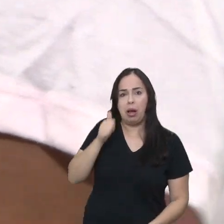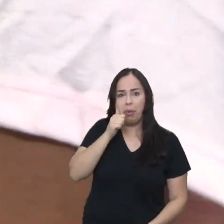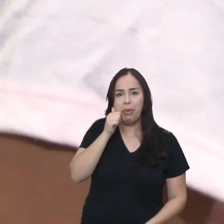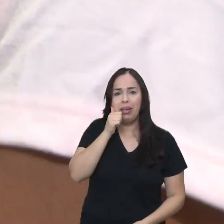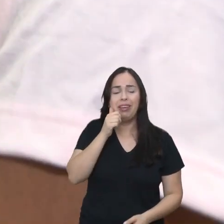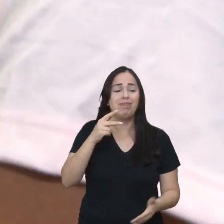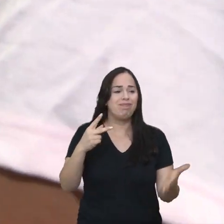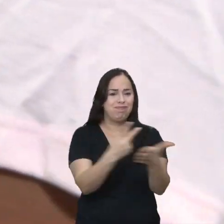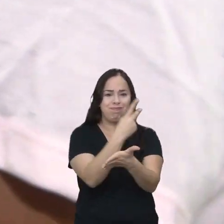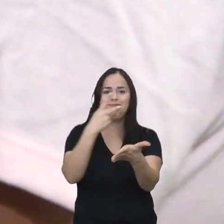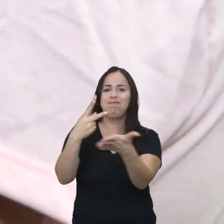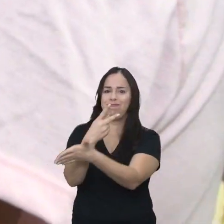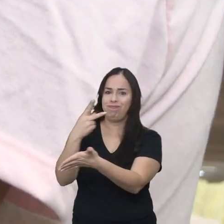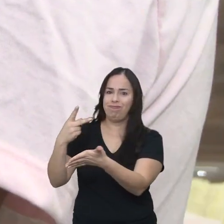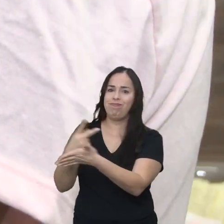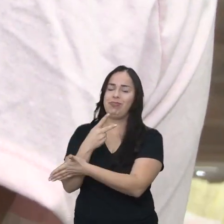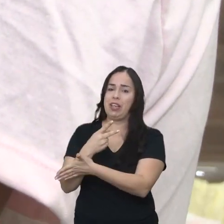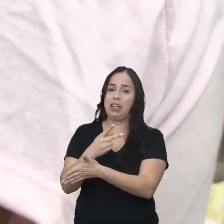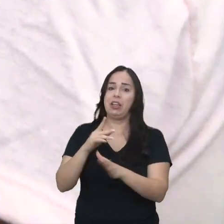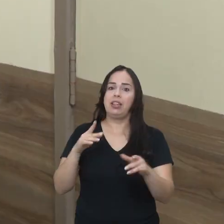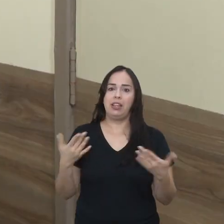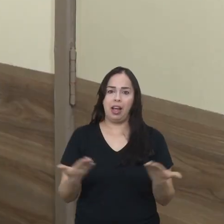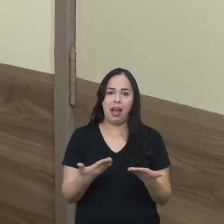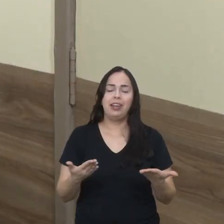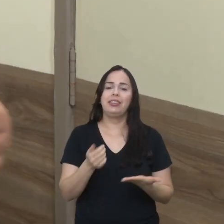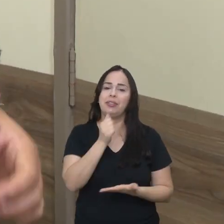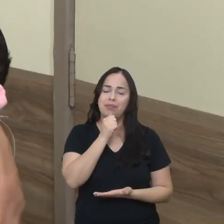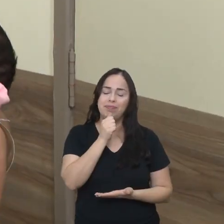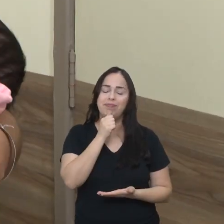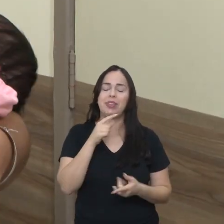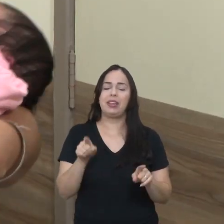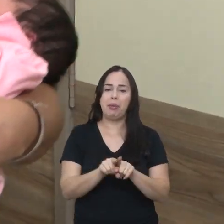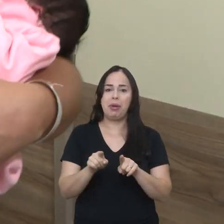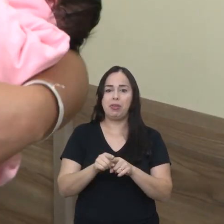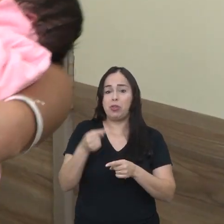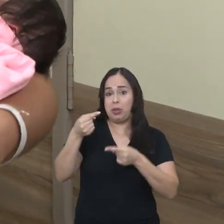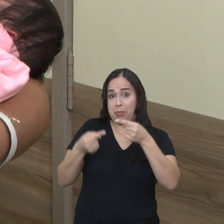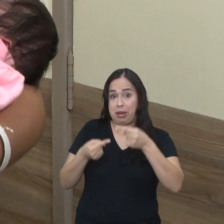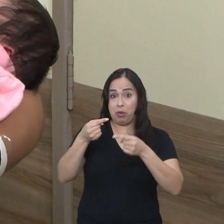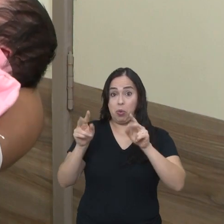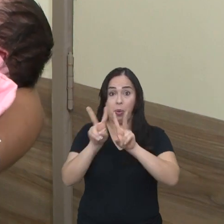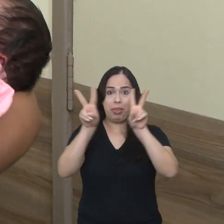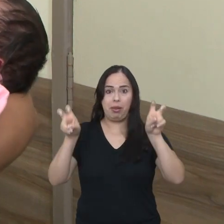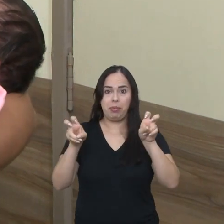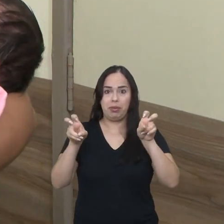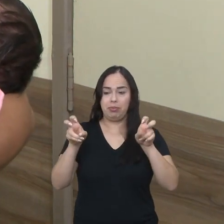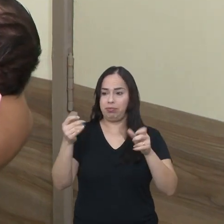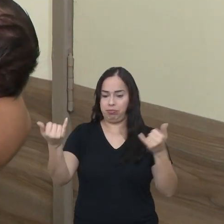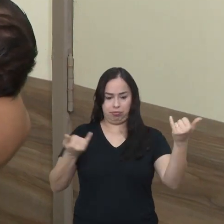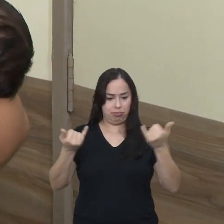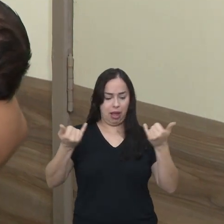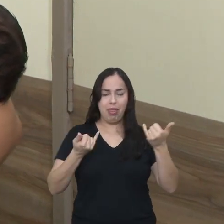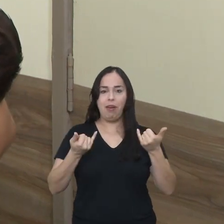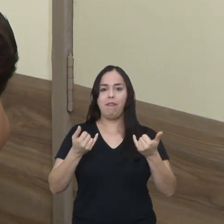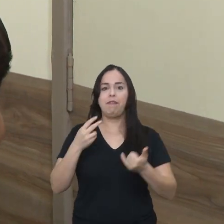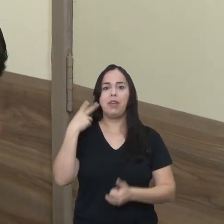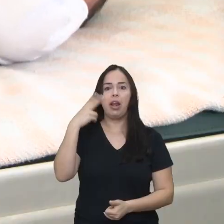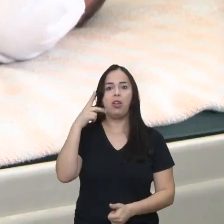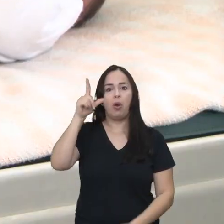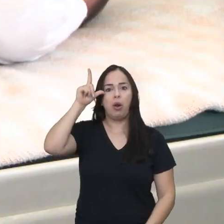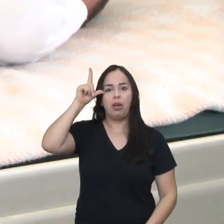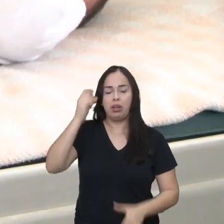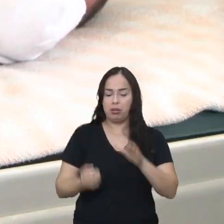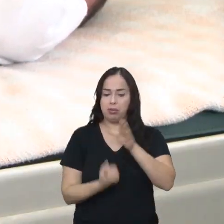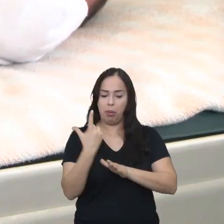perda gestacional como no caso da Priscila é algo que ainda acontece e continua gerando discussões e esses debates sobre